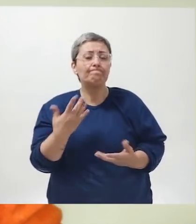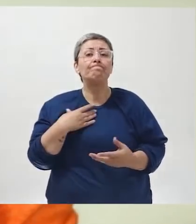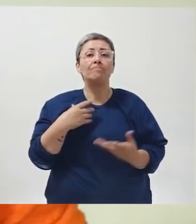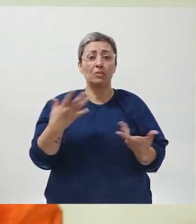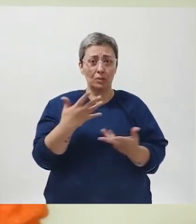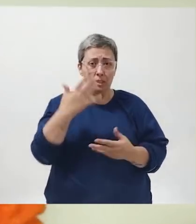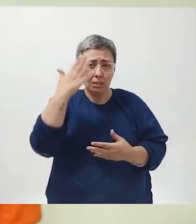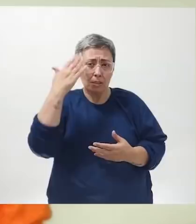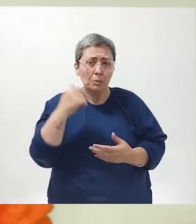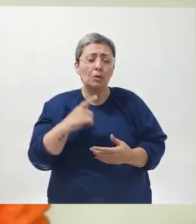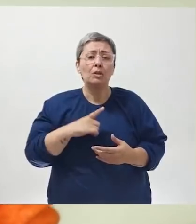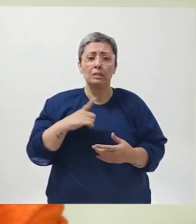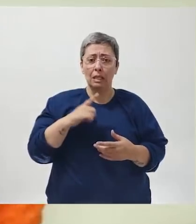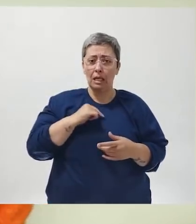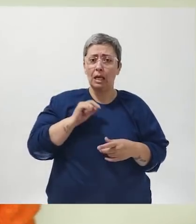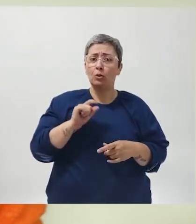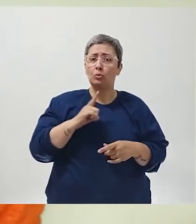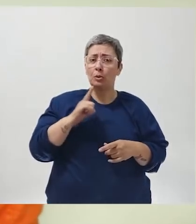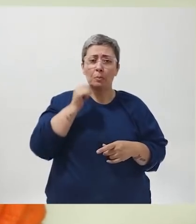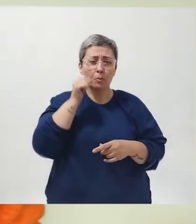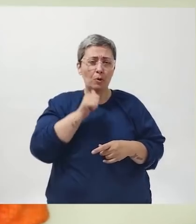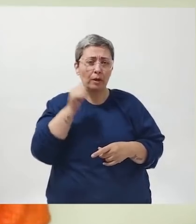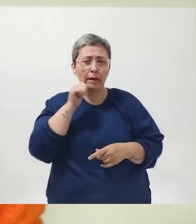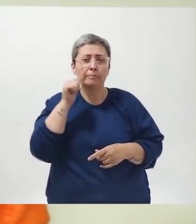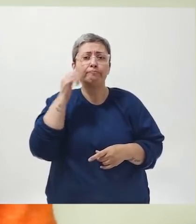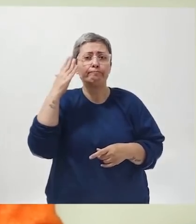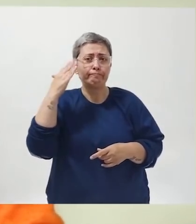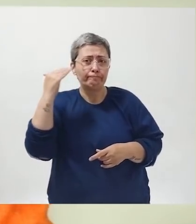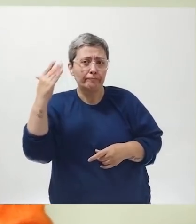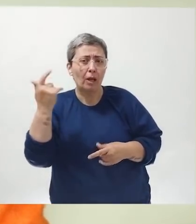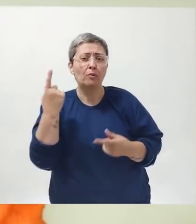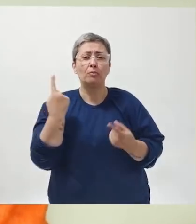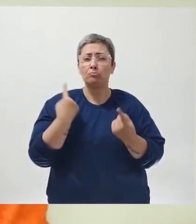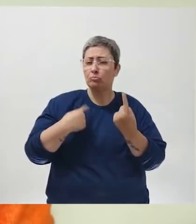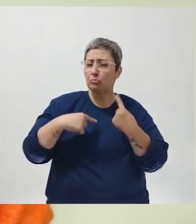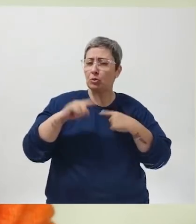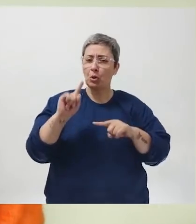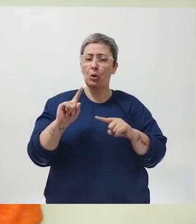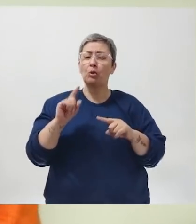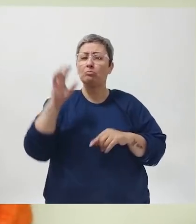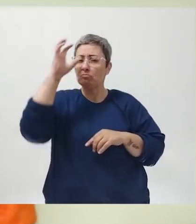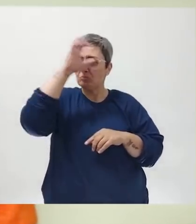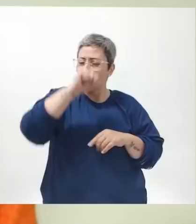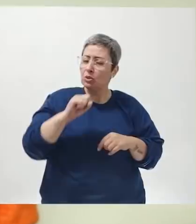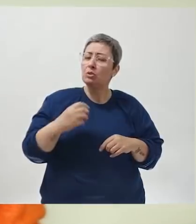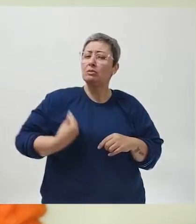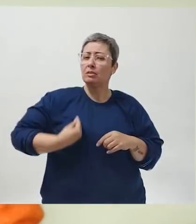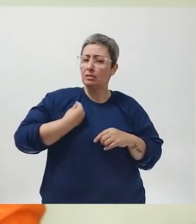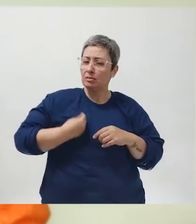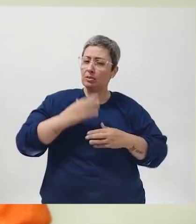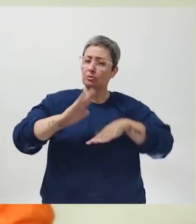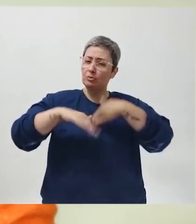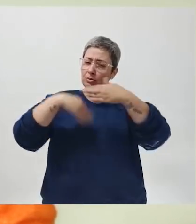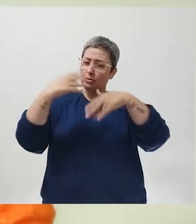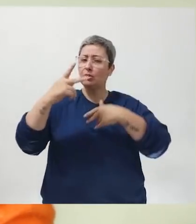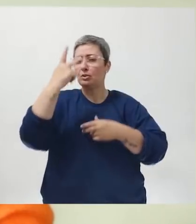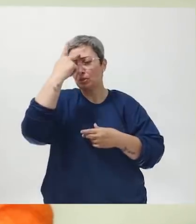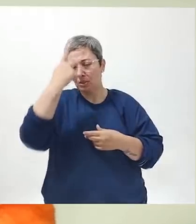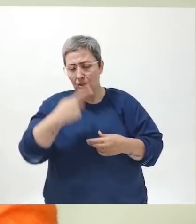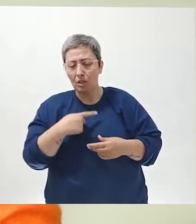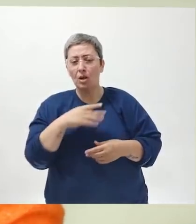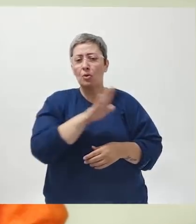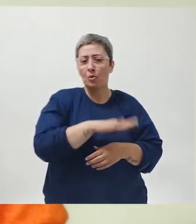cegos? Vocês sabiam que existiu uma mulher que fez a diferença para a aprendizagem e o desenvolvimento